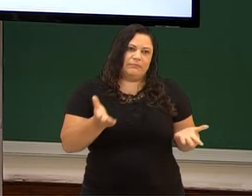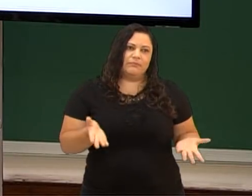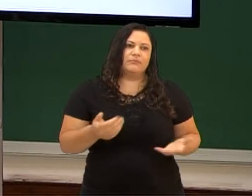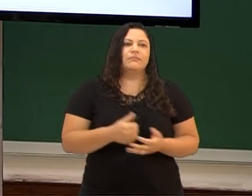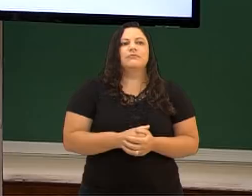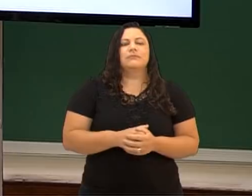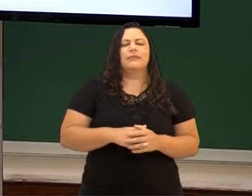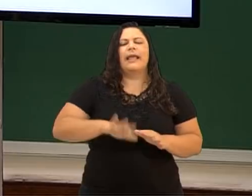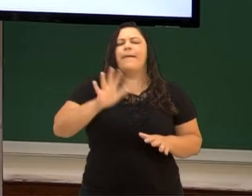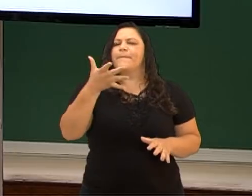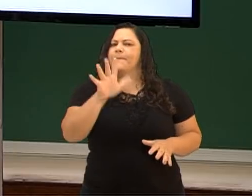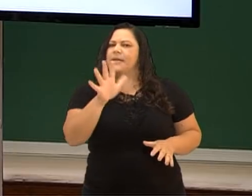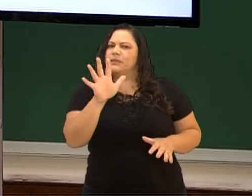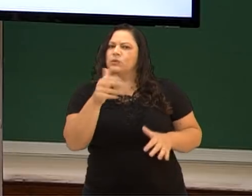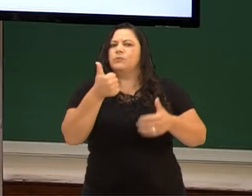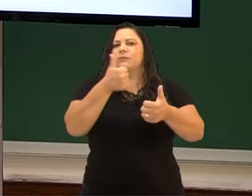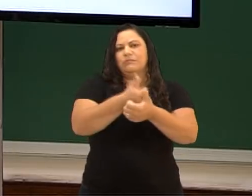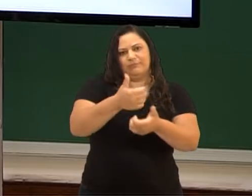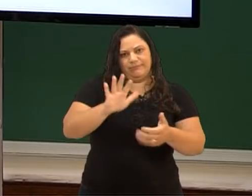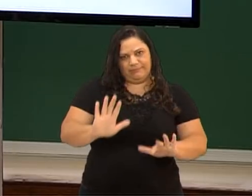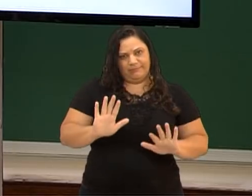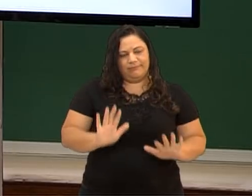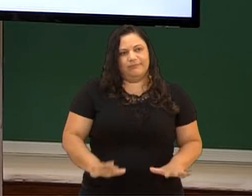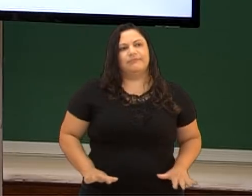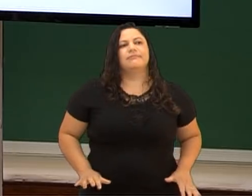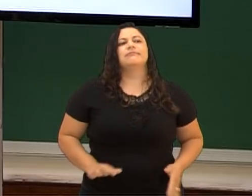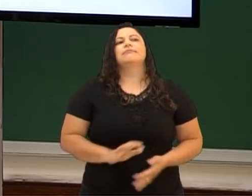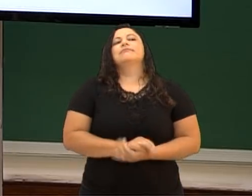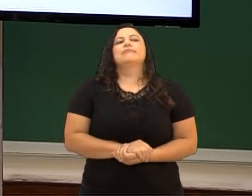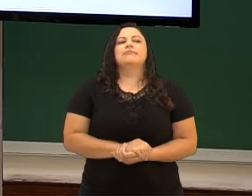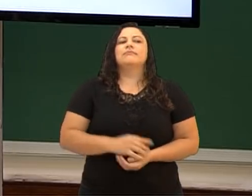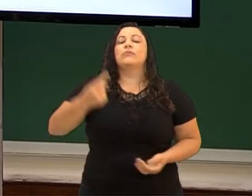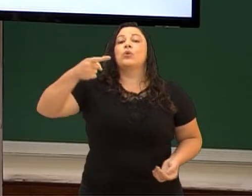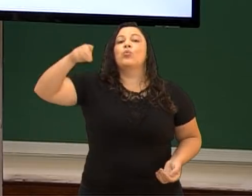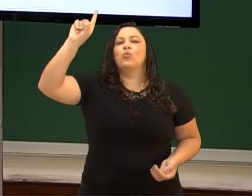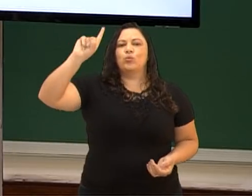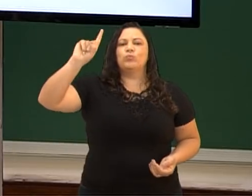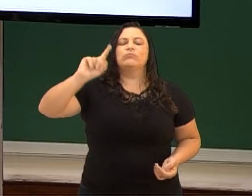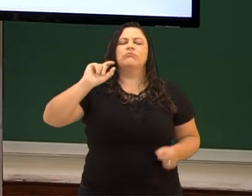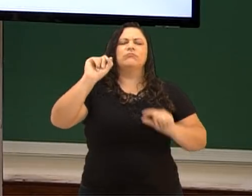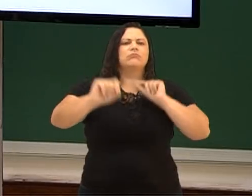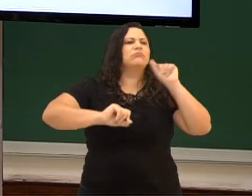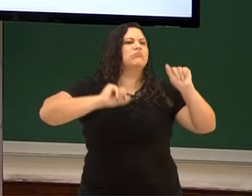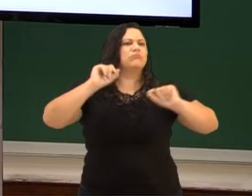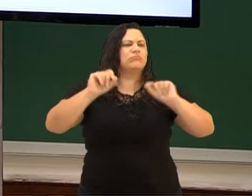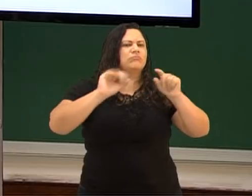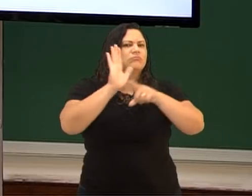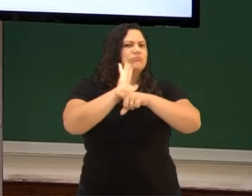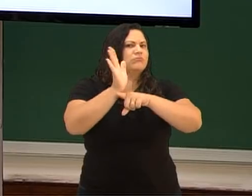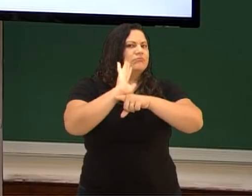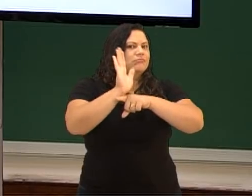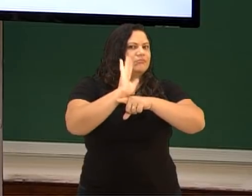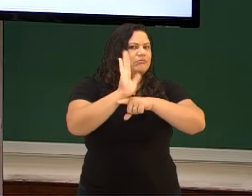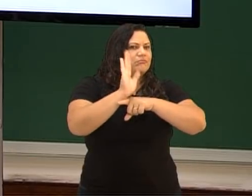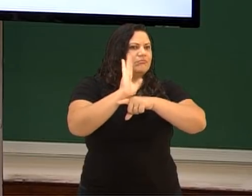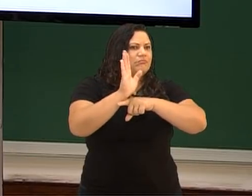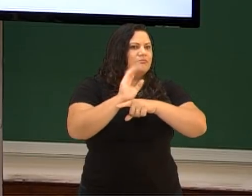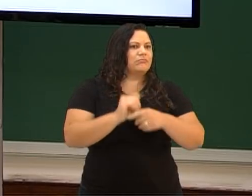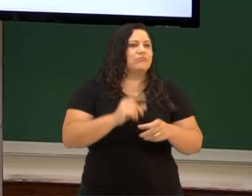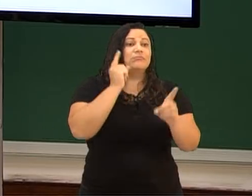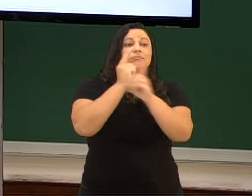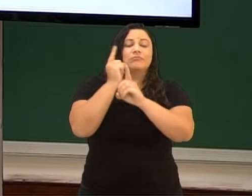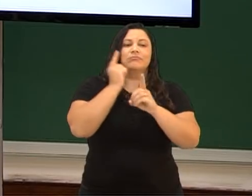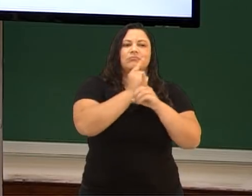palavrinha aproximadamente, tá? Agora, o último, que falta quem é? Filmes. Então, vamos encontrar agora